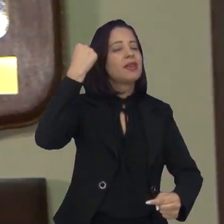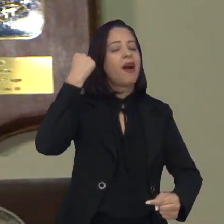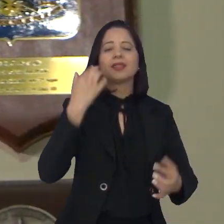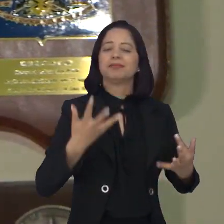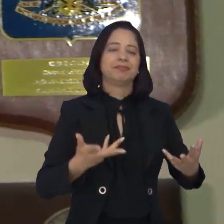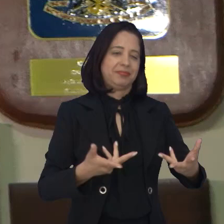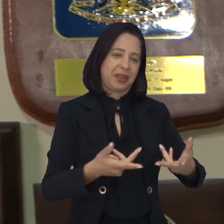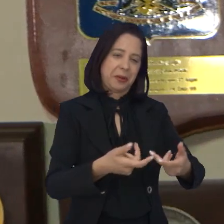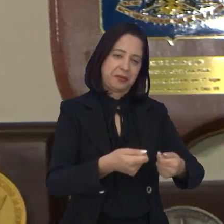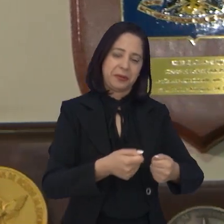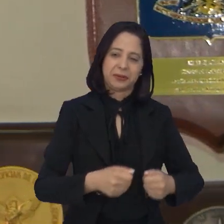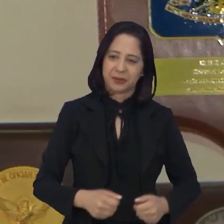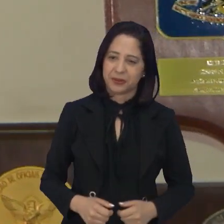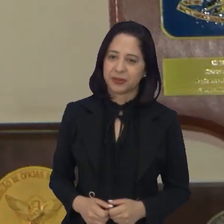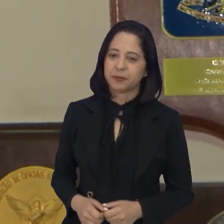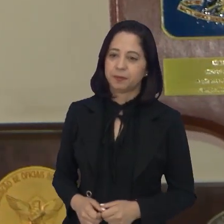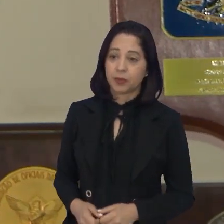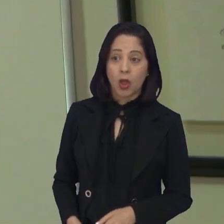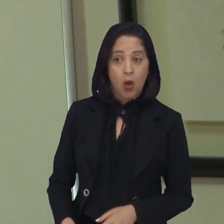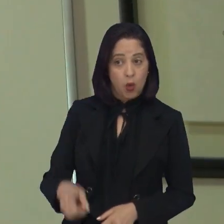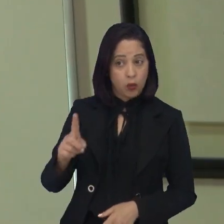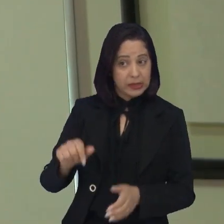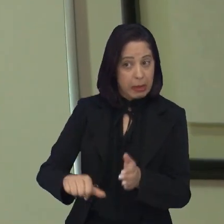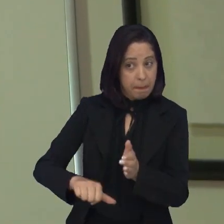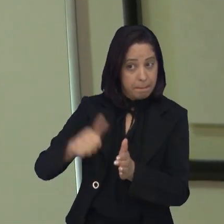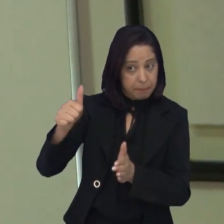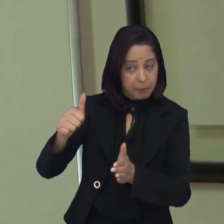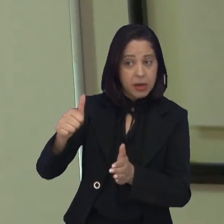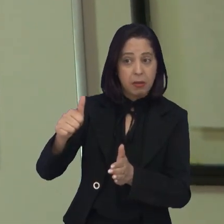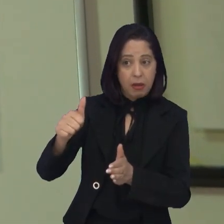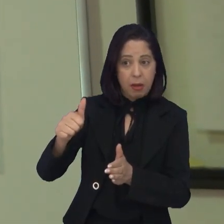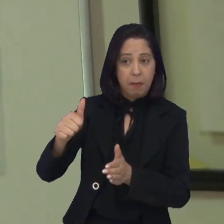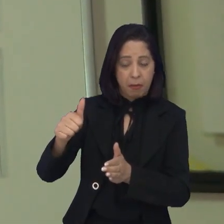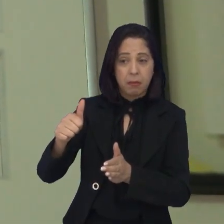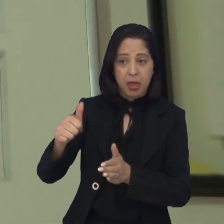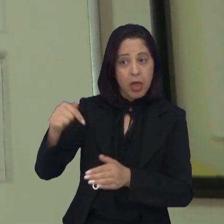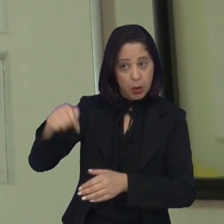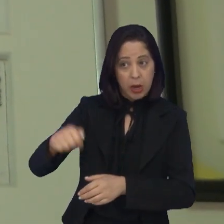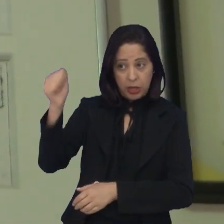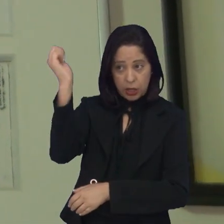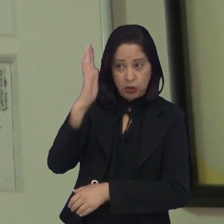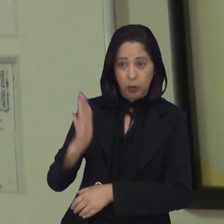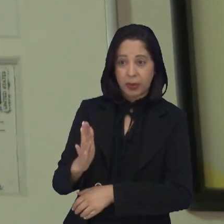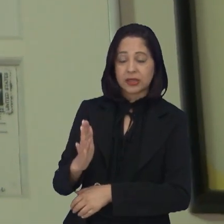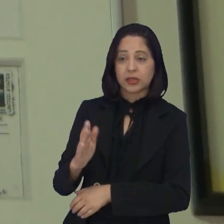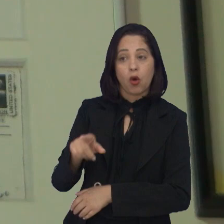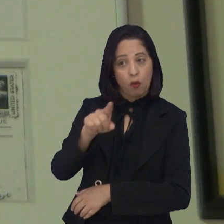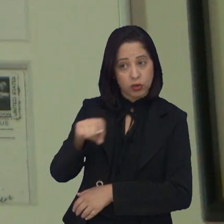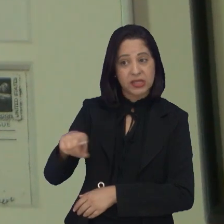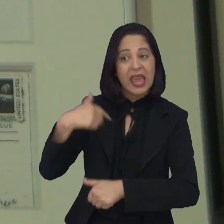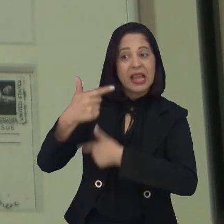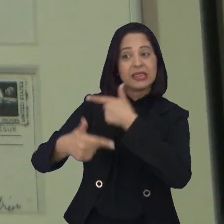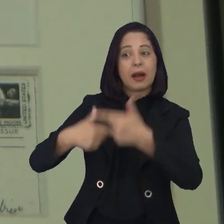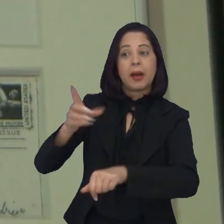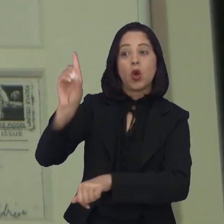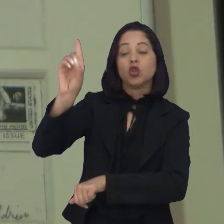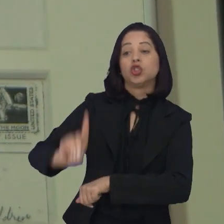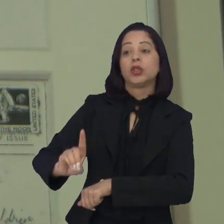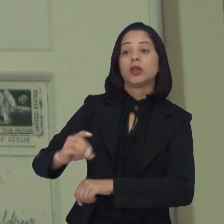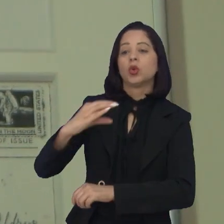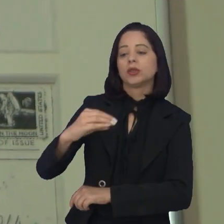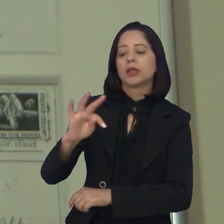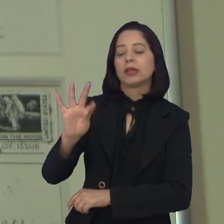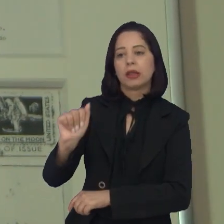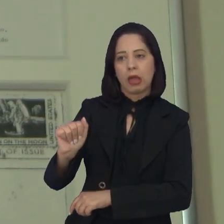interessante. Você foi pioneiro dos ensaios de voo aqui no Brasil, foi diretor do CTA. Foi um privilégio estar à